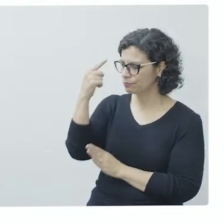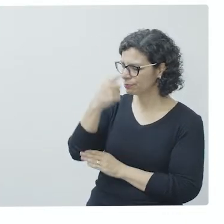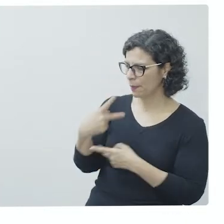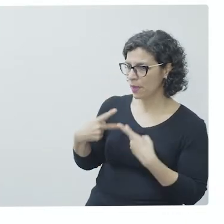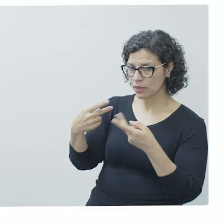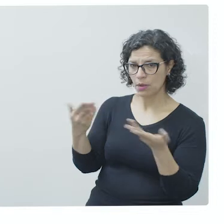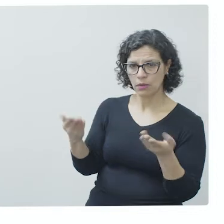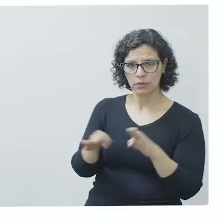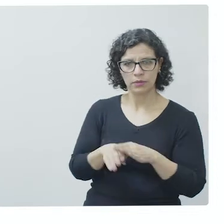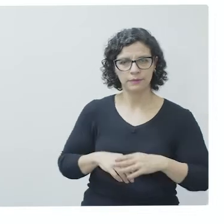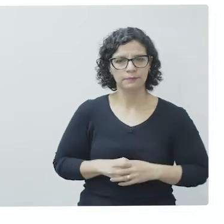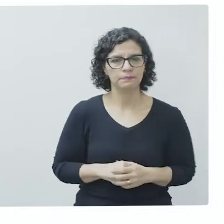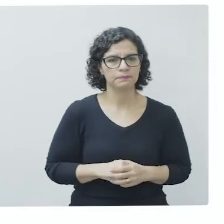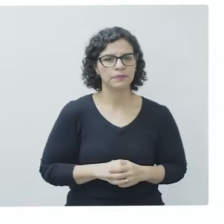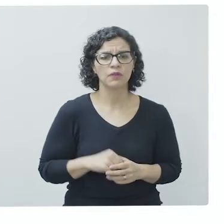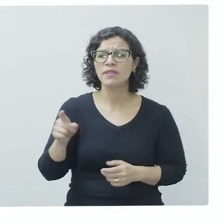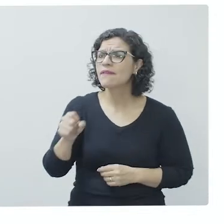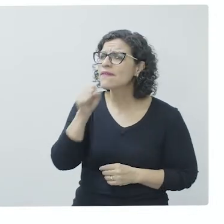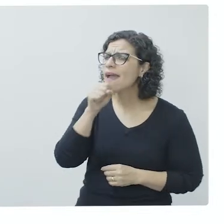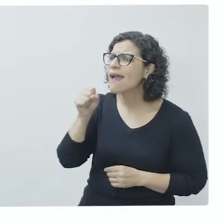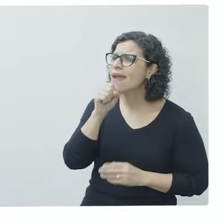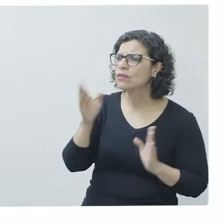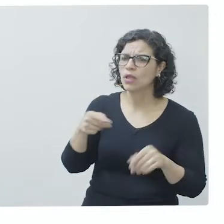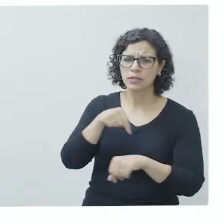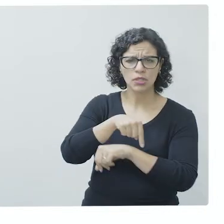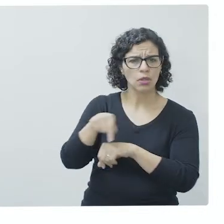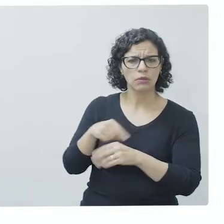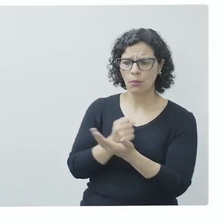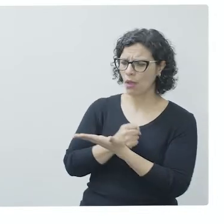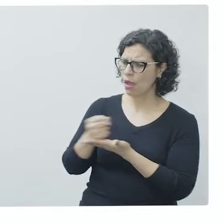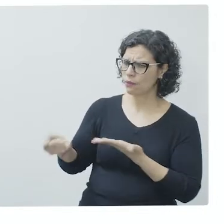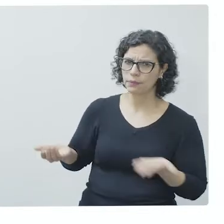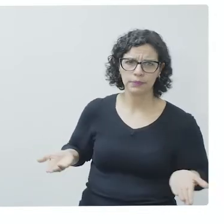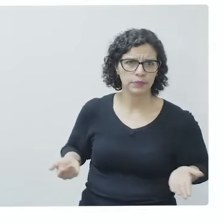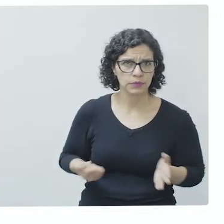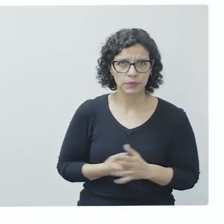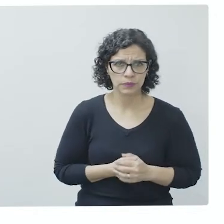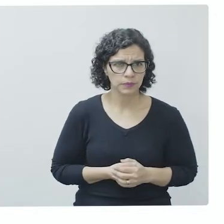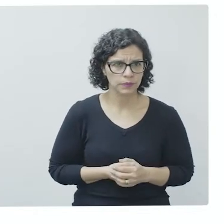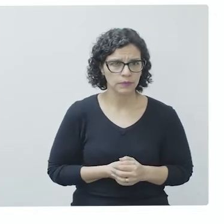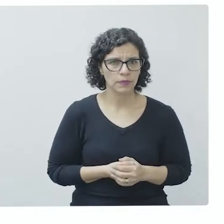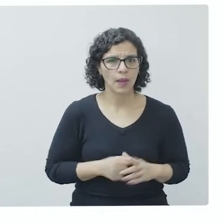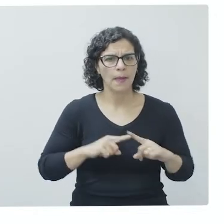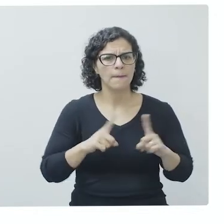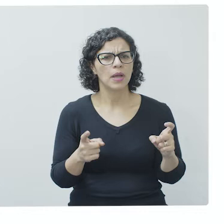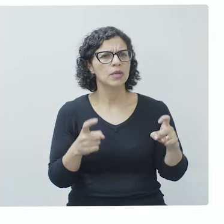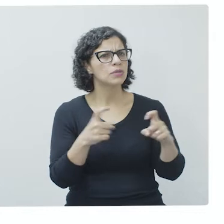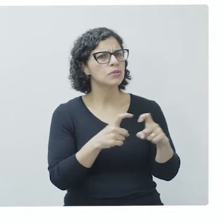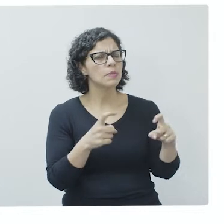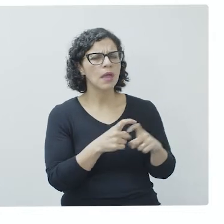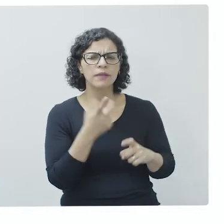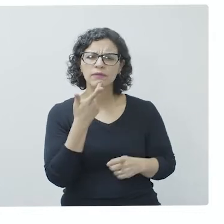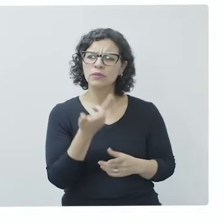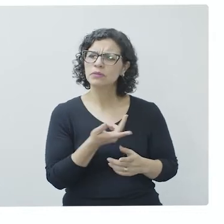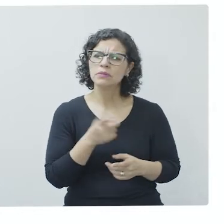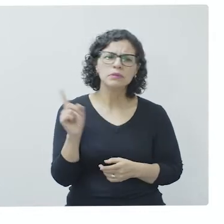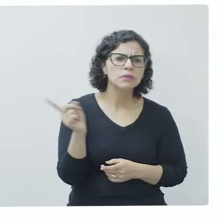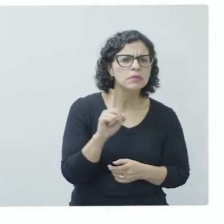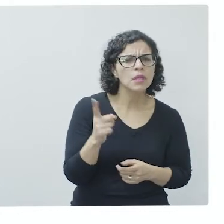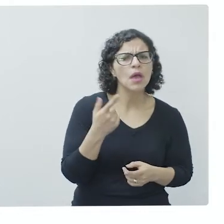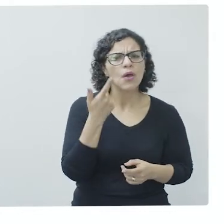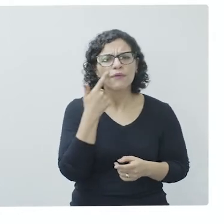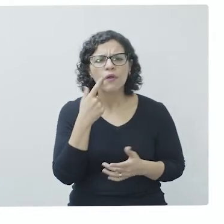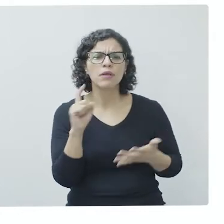mesmo, sugeriu. Está velho. Seu tempo já passou. Mas o médico não